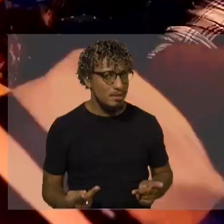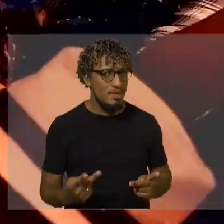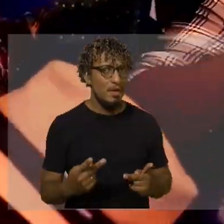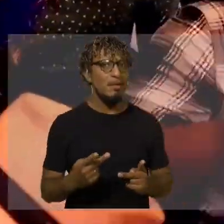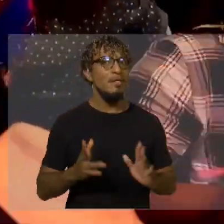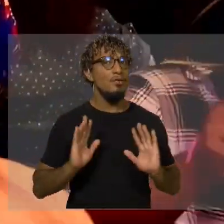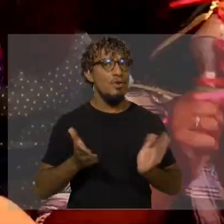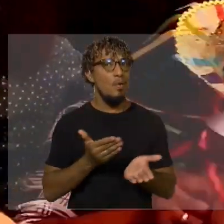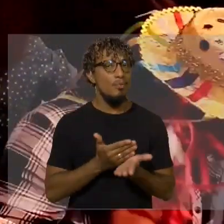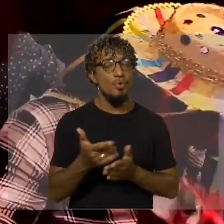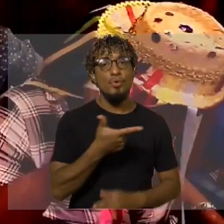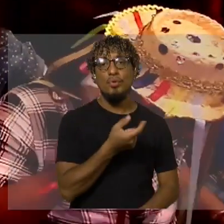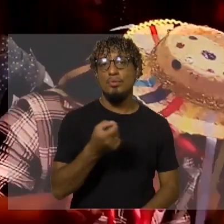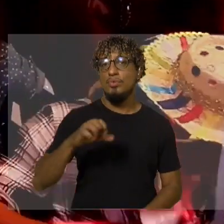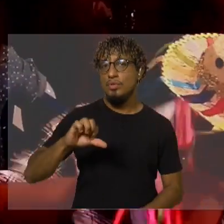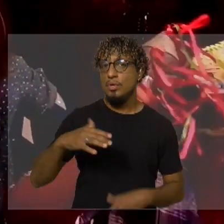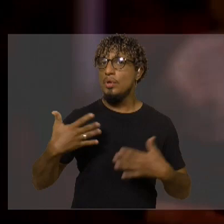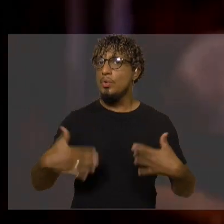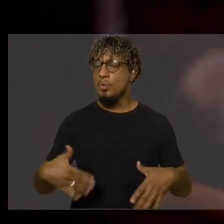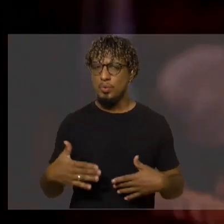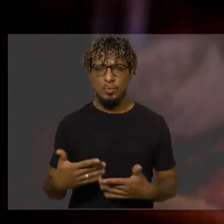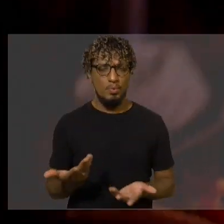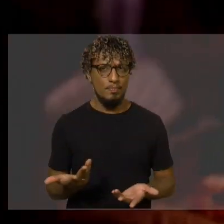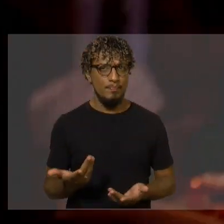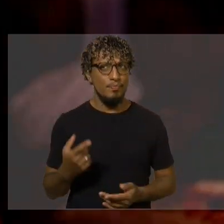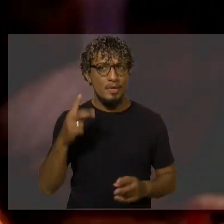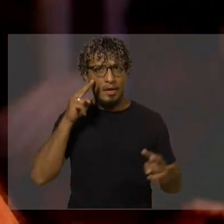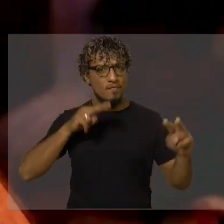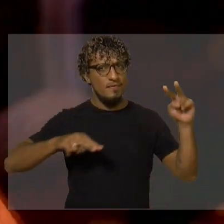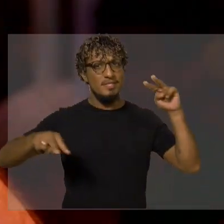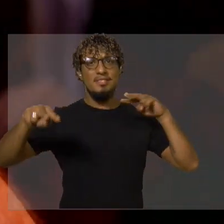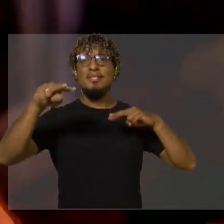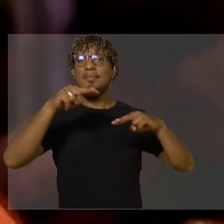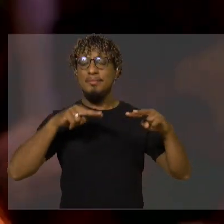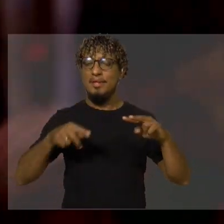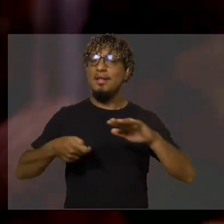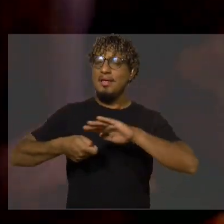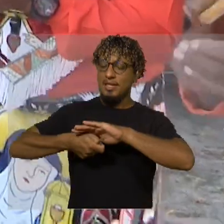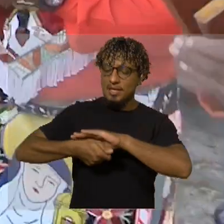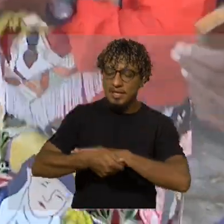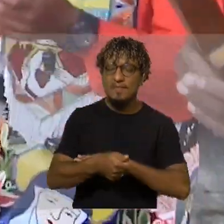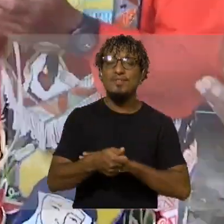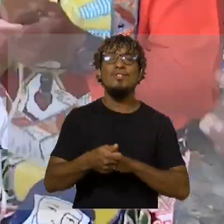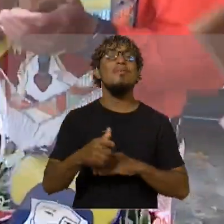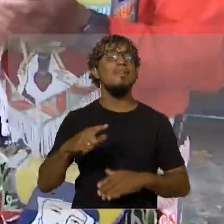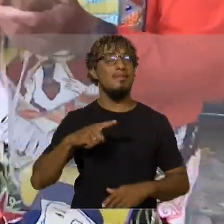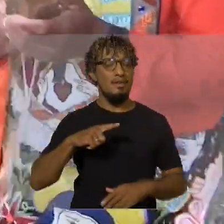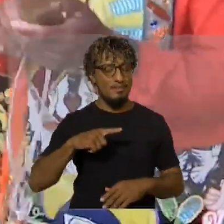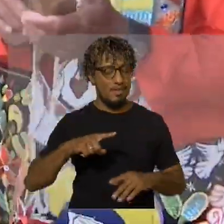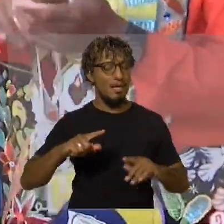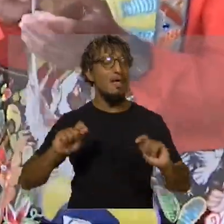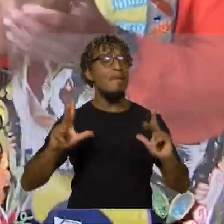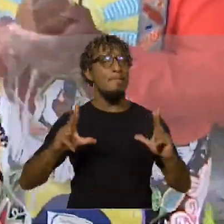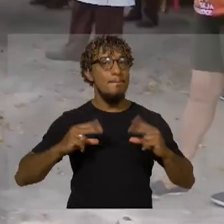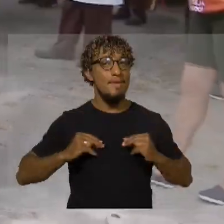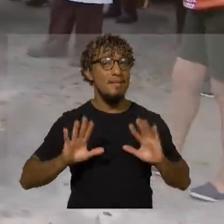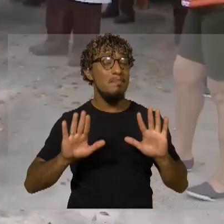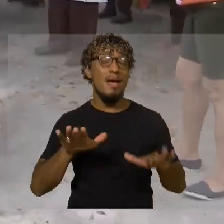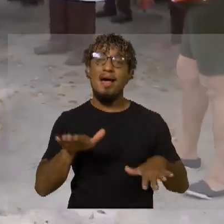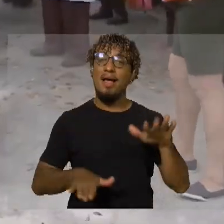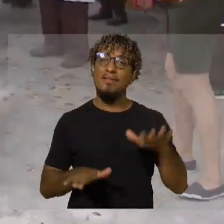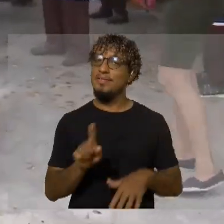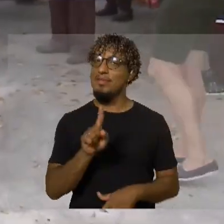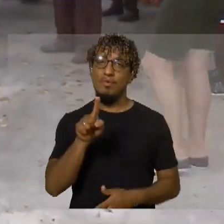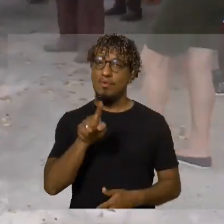não seria estranho que essa manifestação recebesse a visibilidade e o investimento que merece. Mas nem sempre essa é a